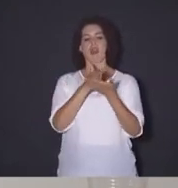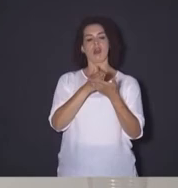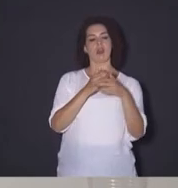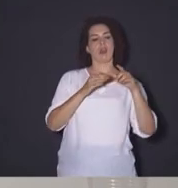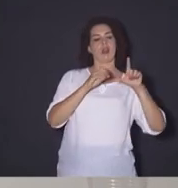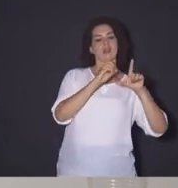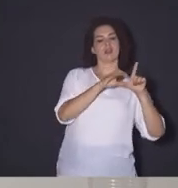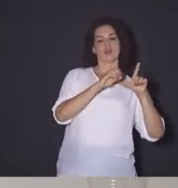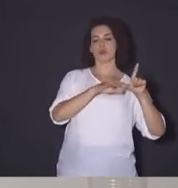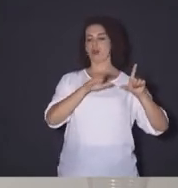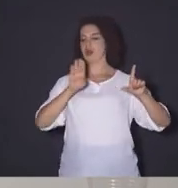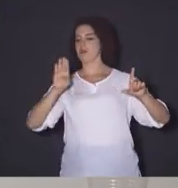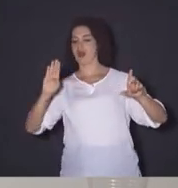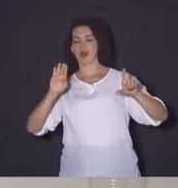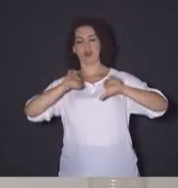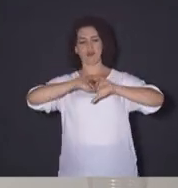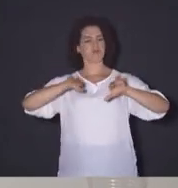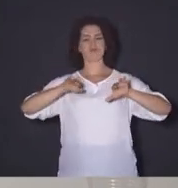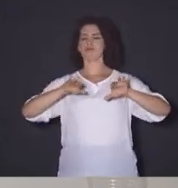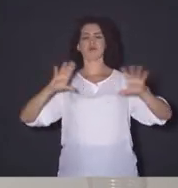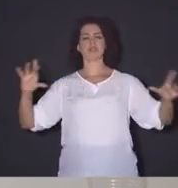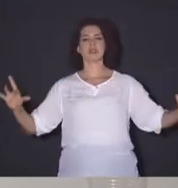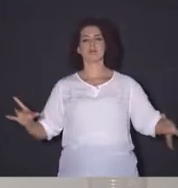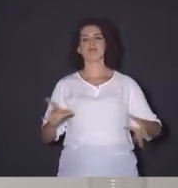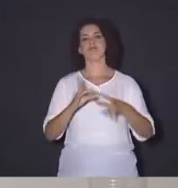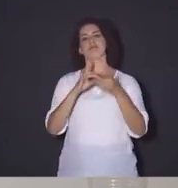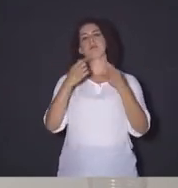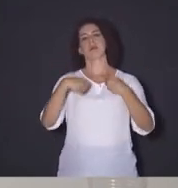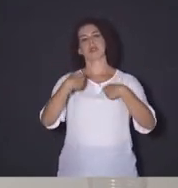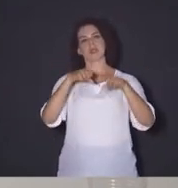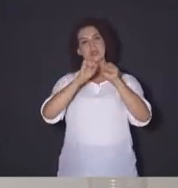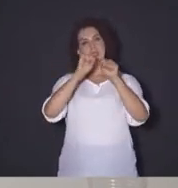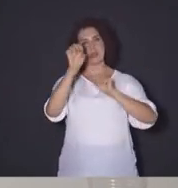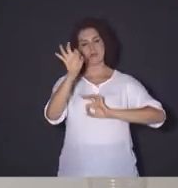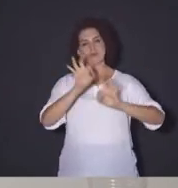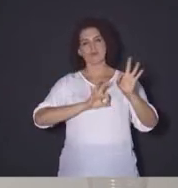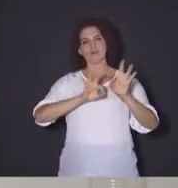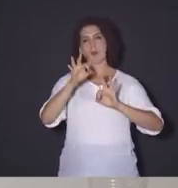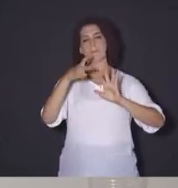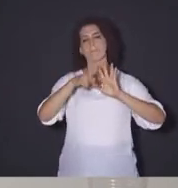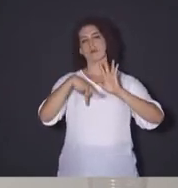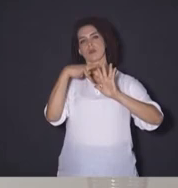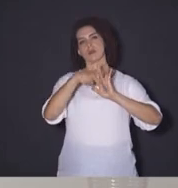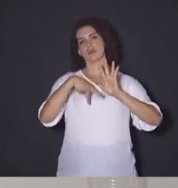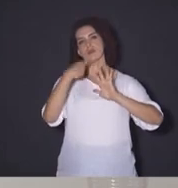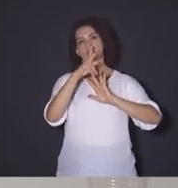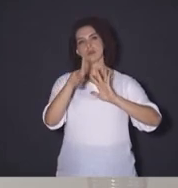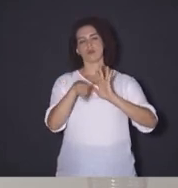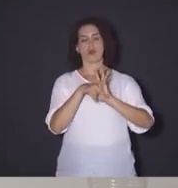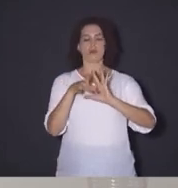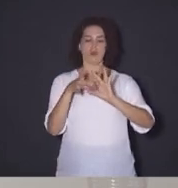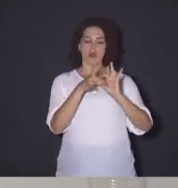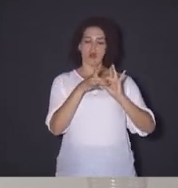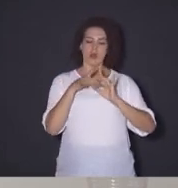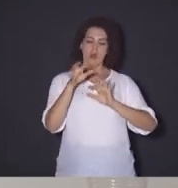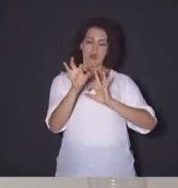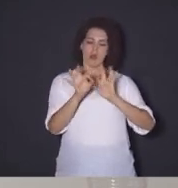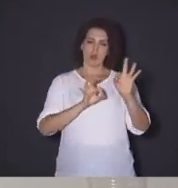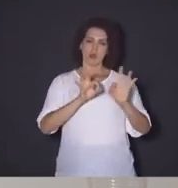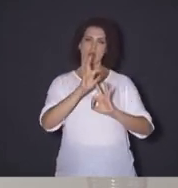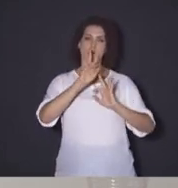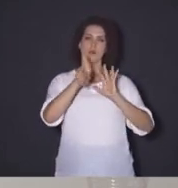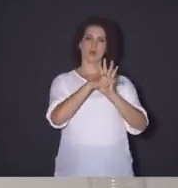e pensarmos um projeto orgânico bem estruturado para as nossas instituições de educação superior na em que